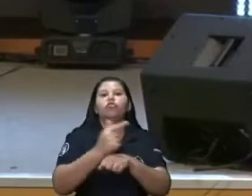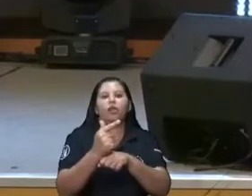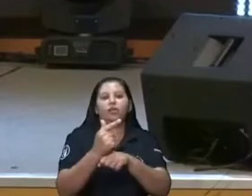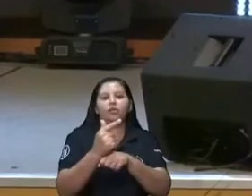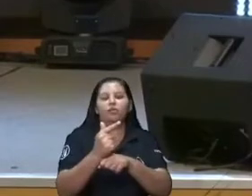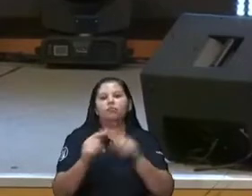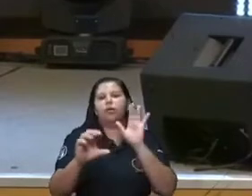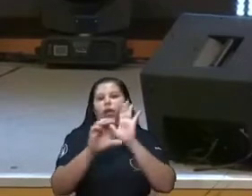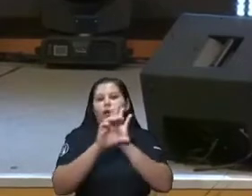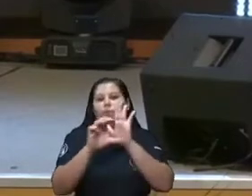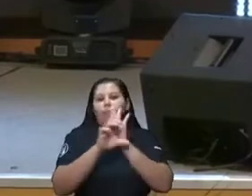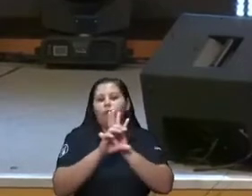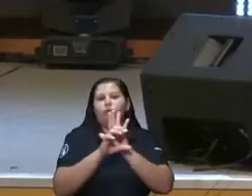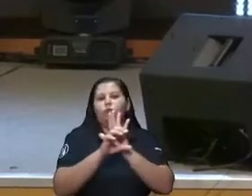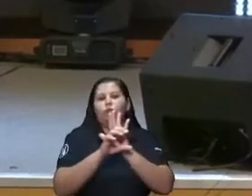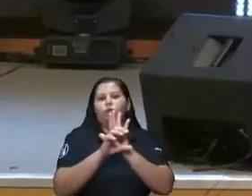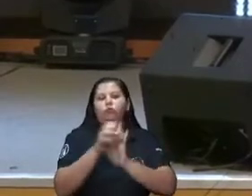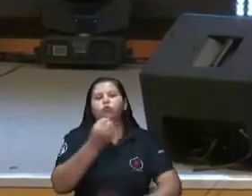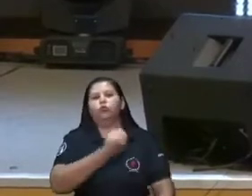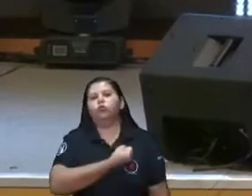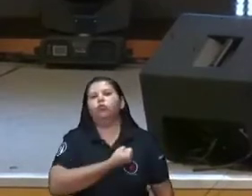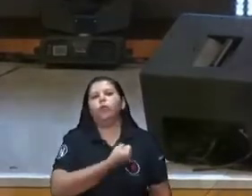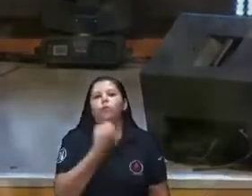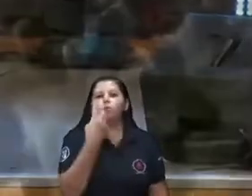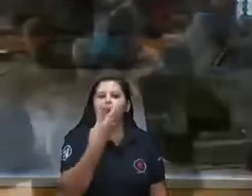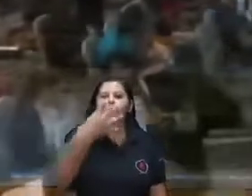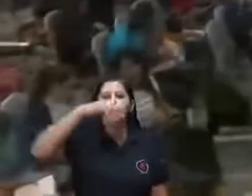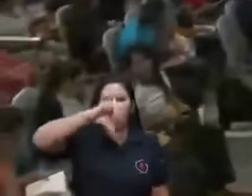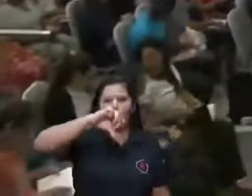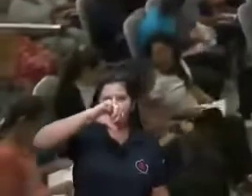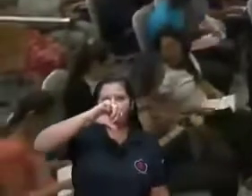no capítulo de número 49.